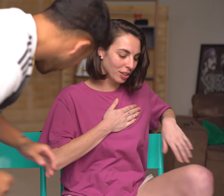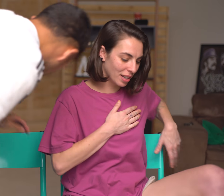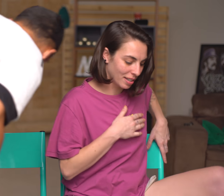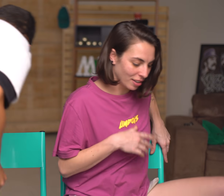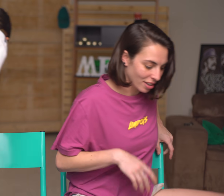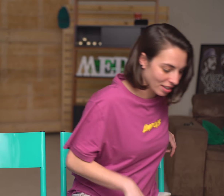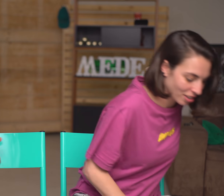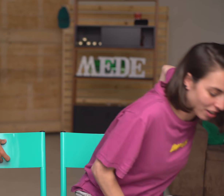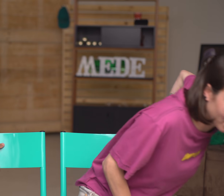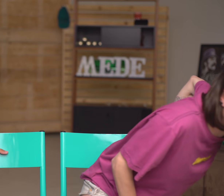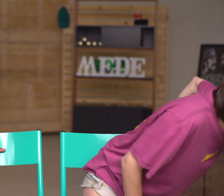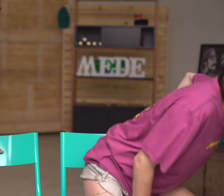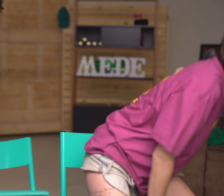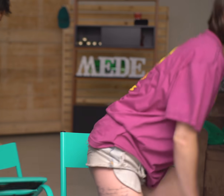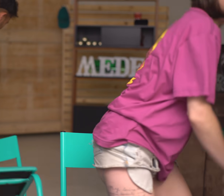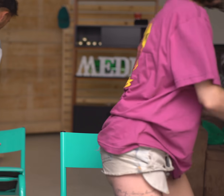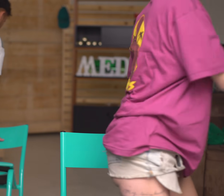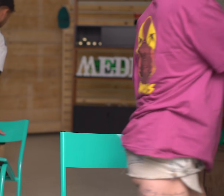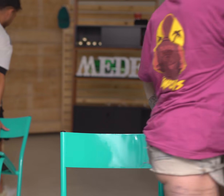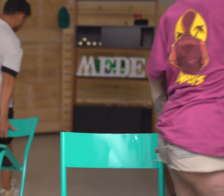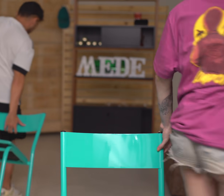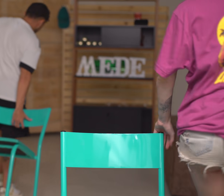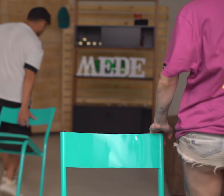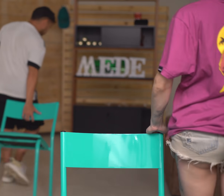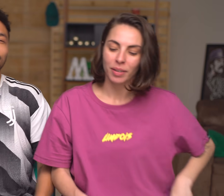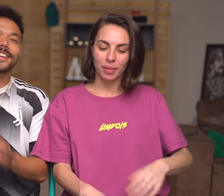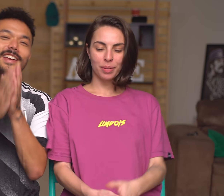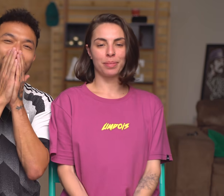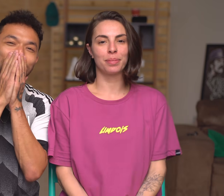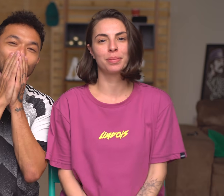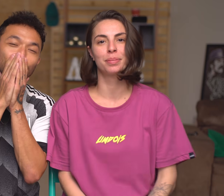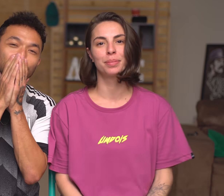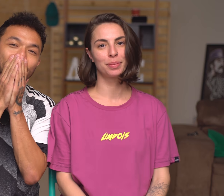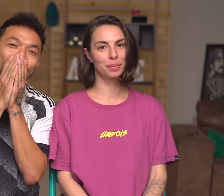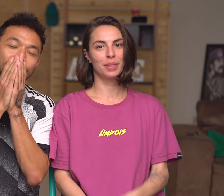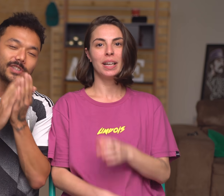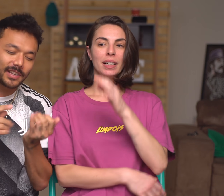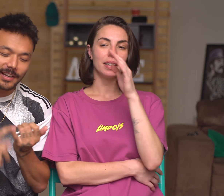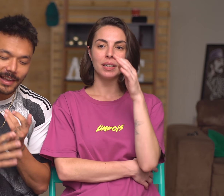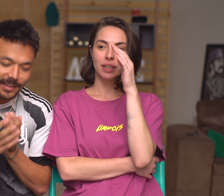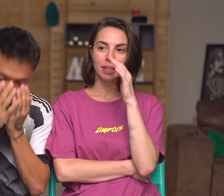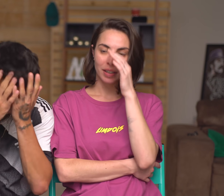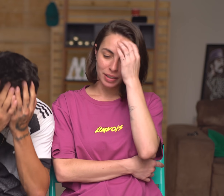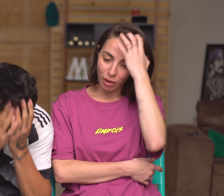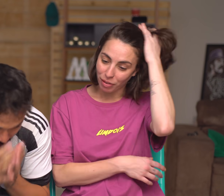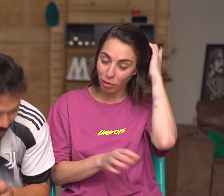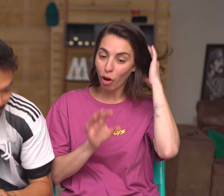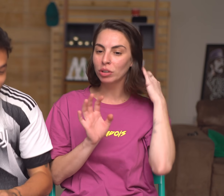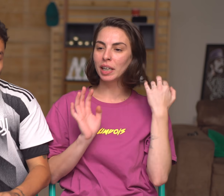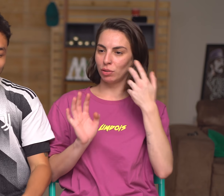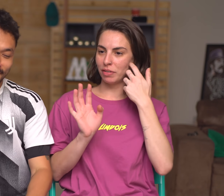Nossa, foda-se. Tchau. Nossa, vamos senhora. Vou embora, não precisa de mais nada. Tchau. Que é esse maluco, parça? O que ele é esse maluco?